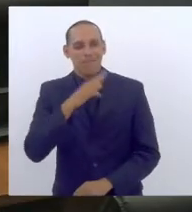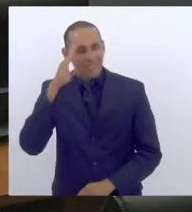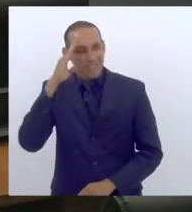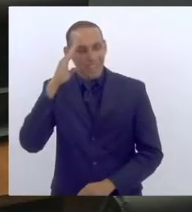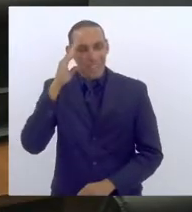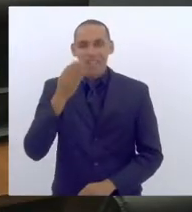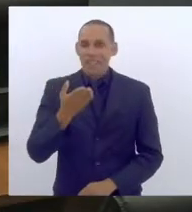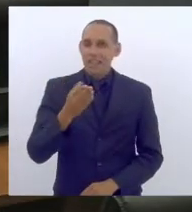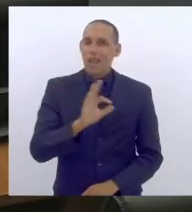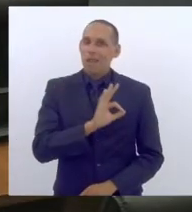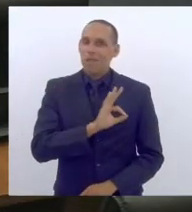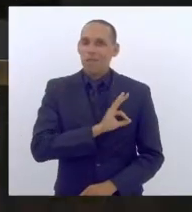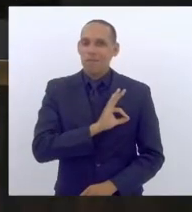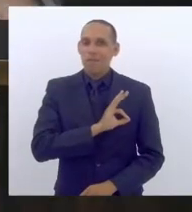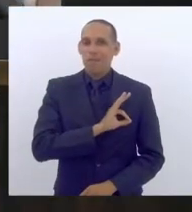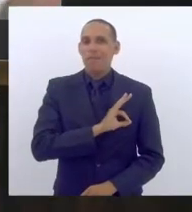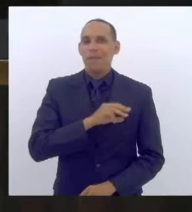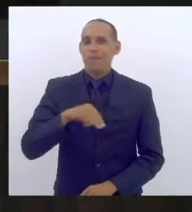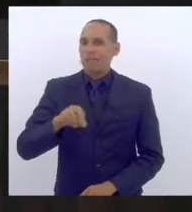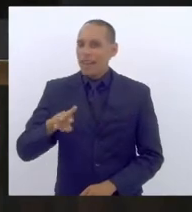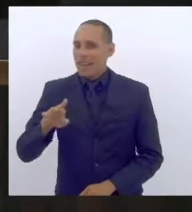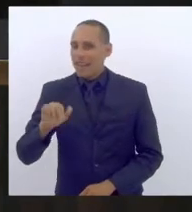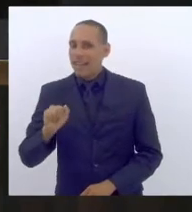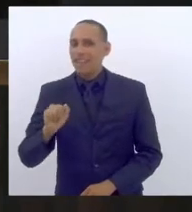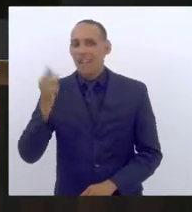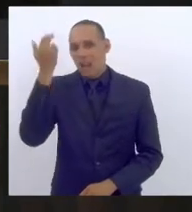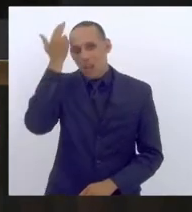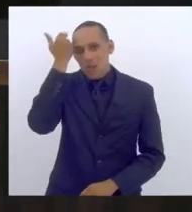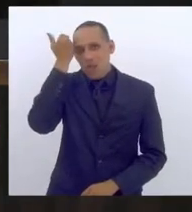deputada Marta Deputado Eliomar